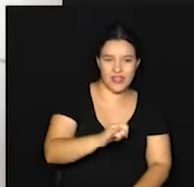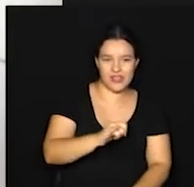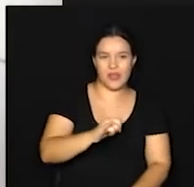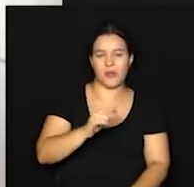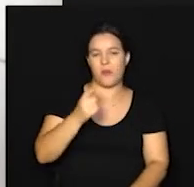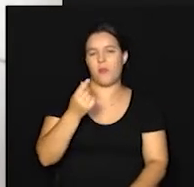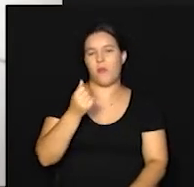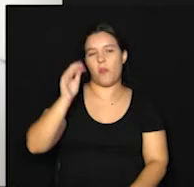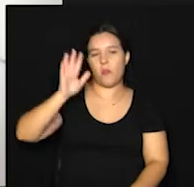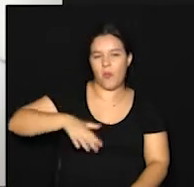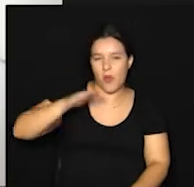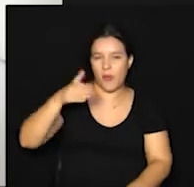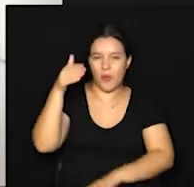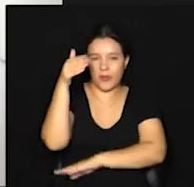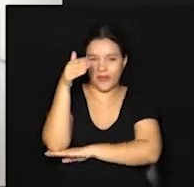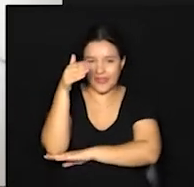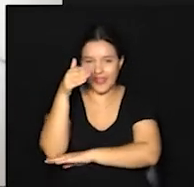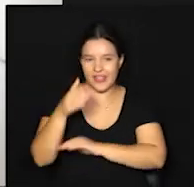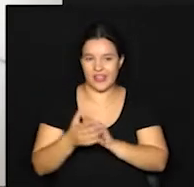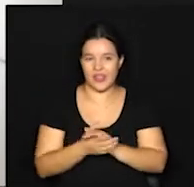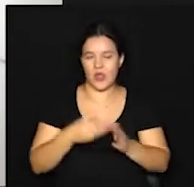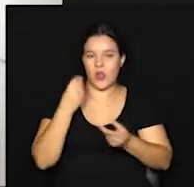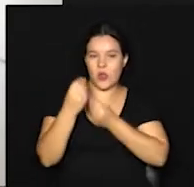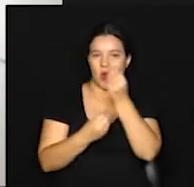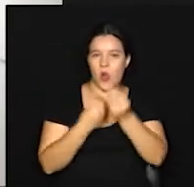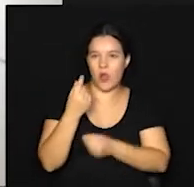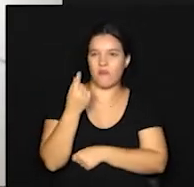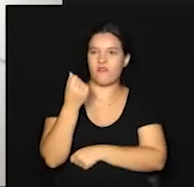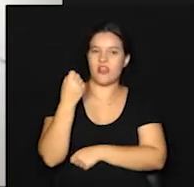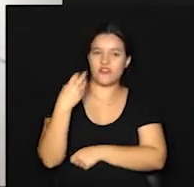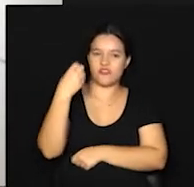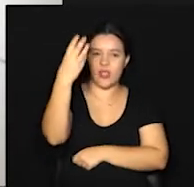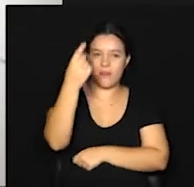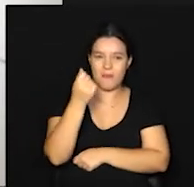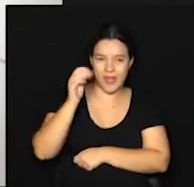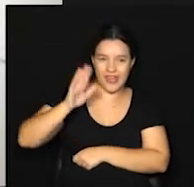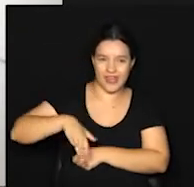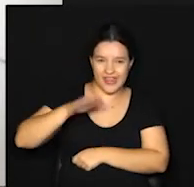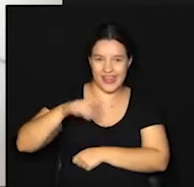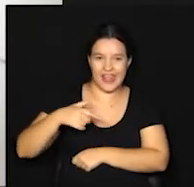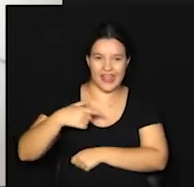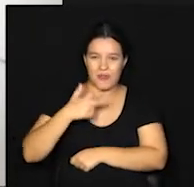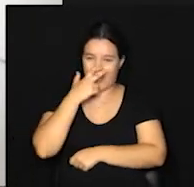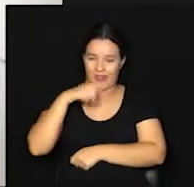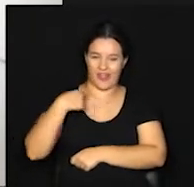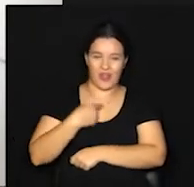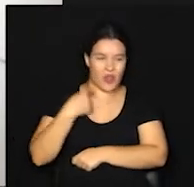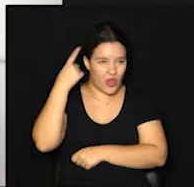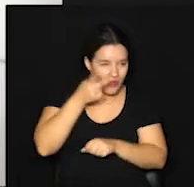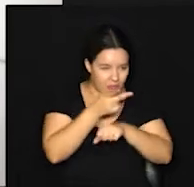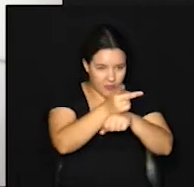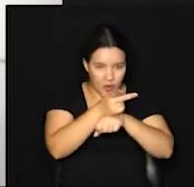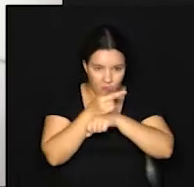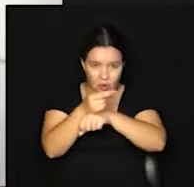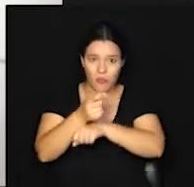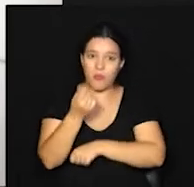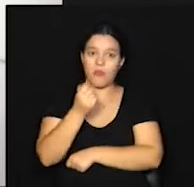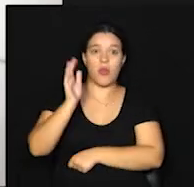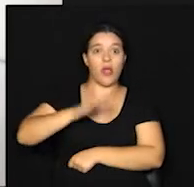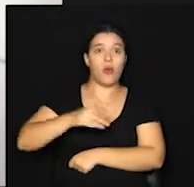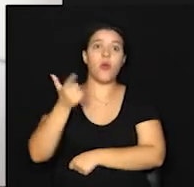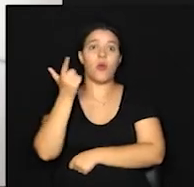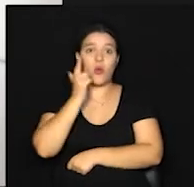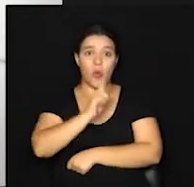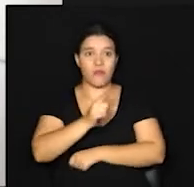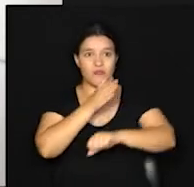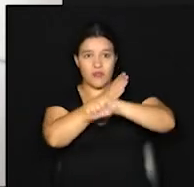as promoções de hotéis, e como viajar barato. E aí eu virei a louca das promoções e consegui fazer esses 40